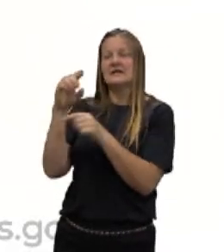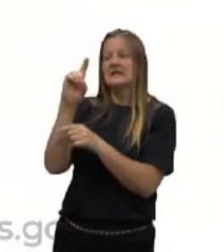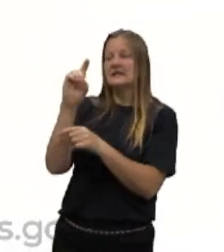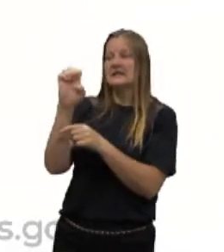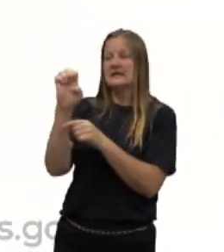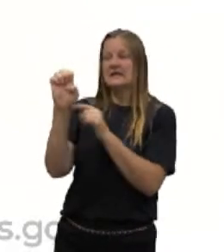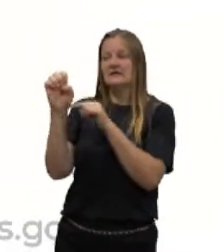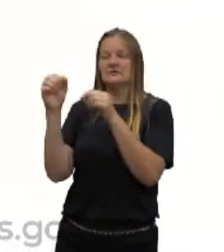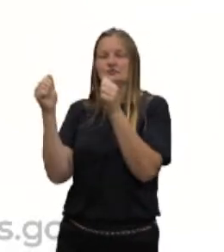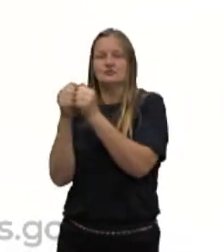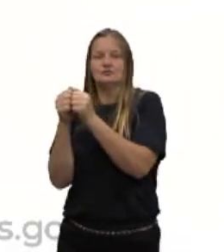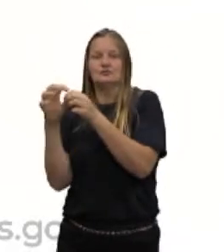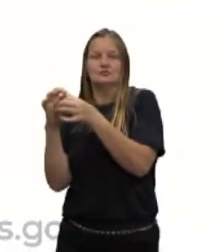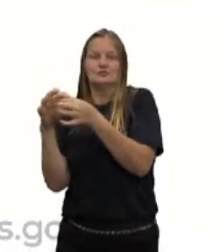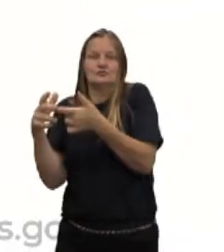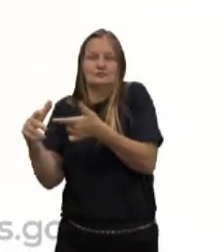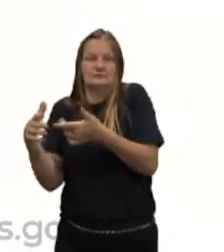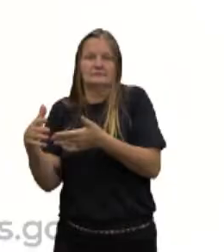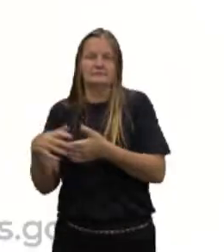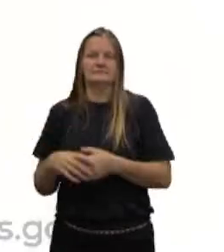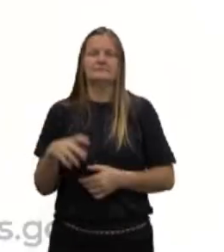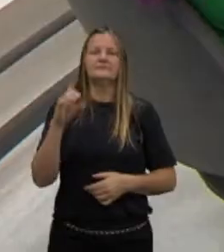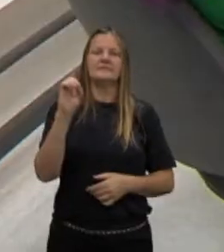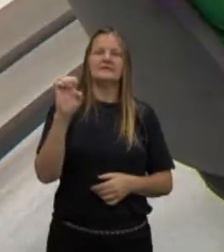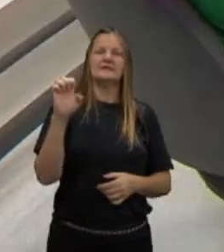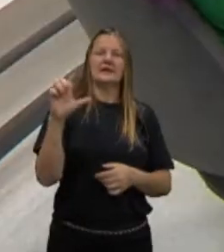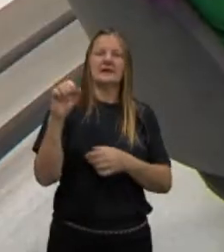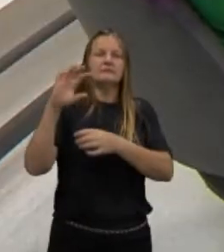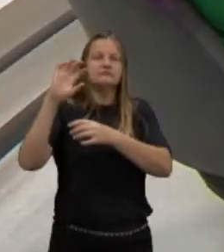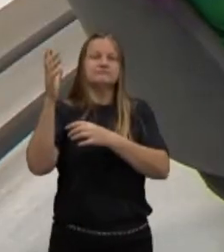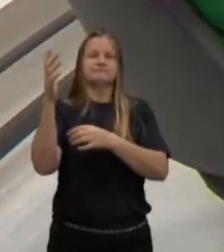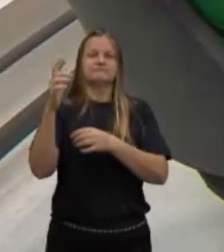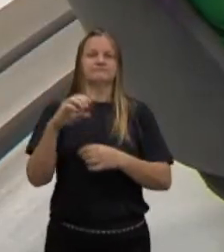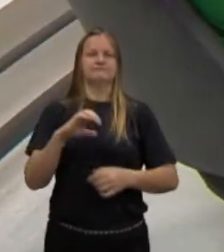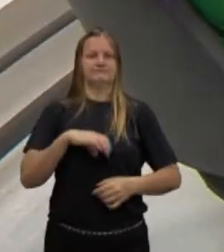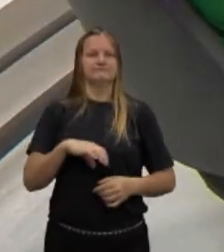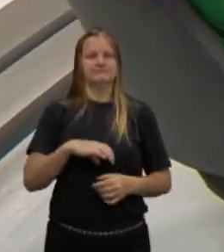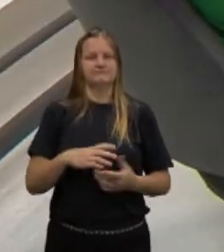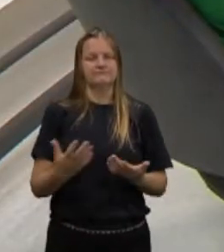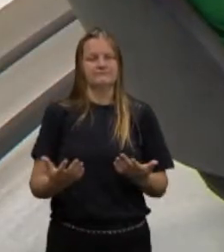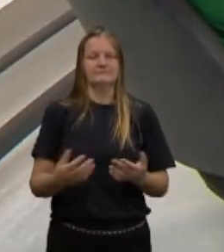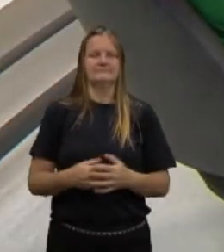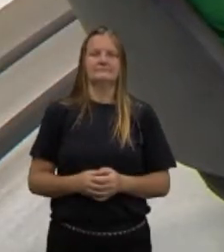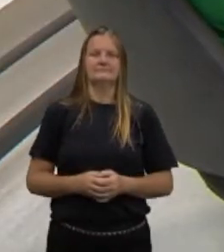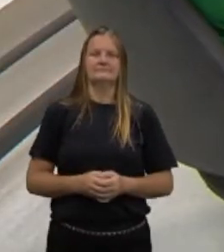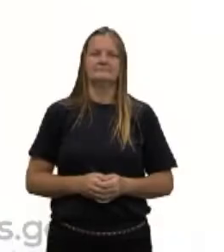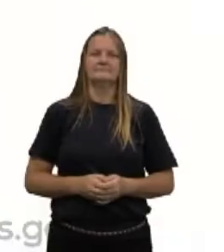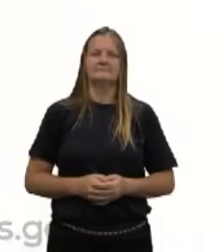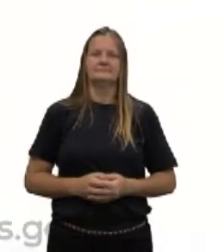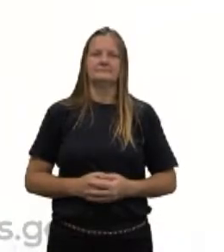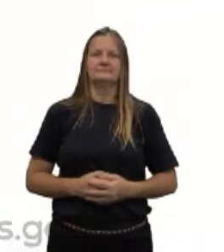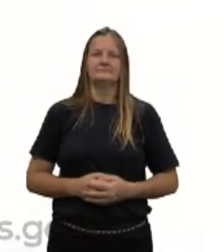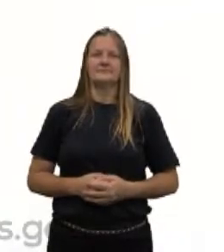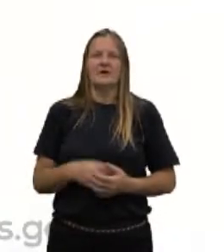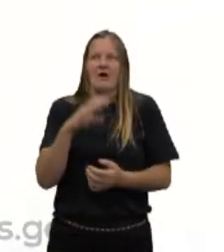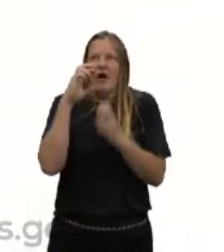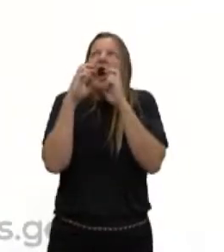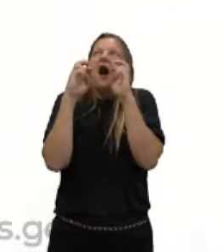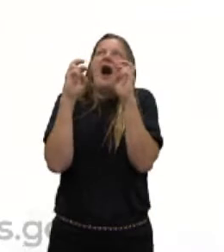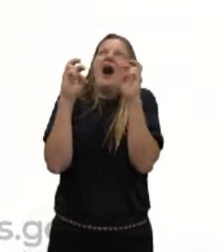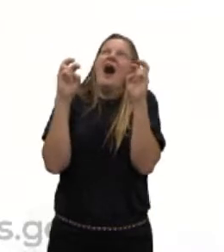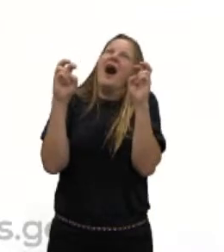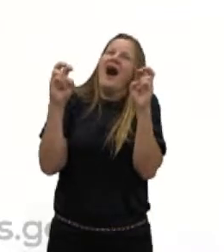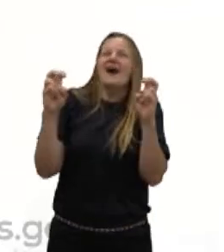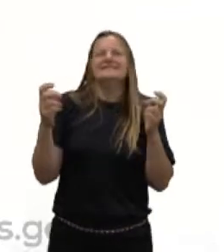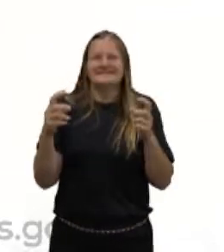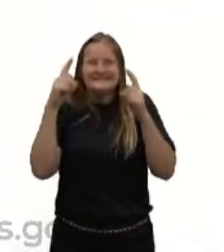dois verbos, eu tenho as duas preposições e eu resolvo a quebra do nosso paralelismo. Socorro. Gente,